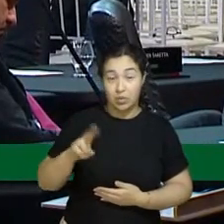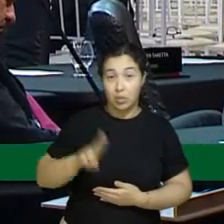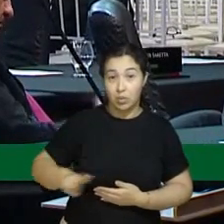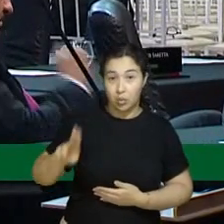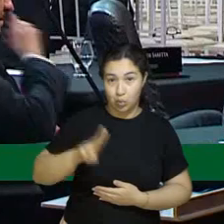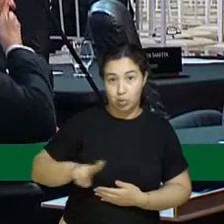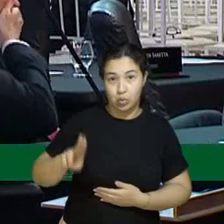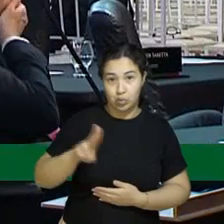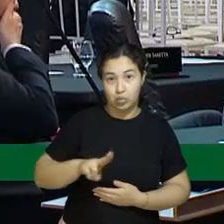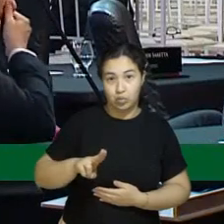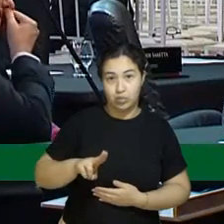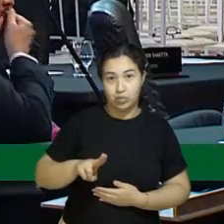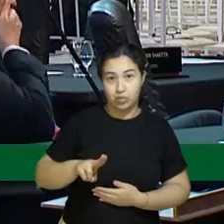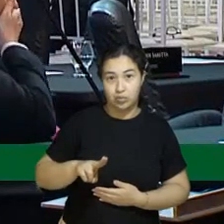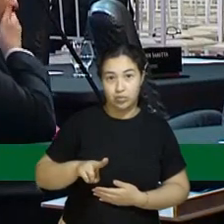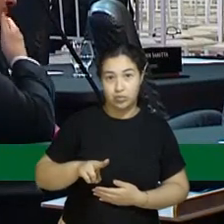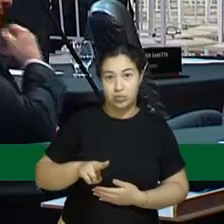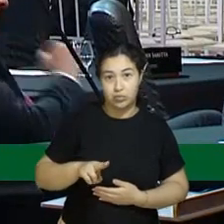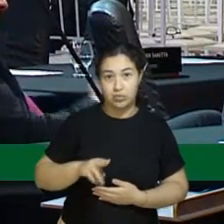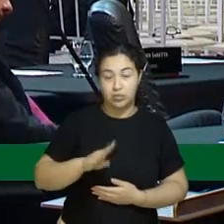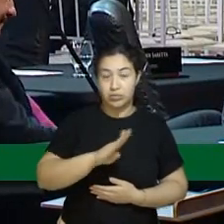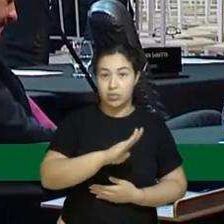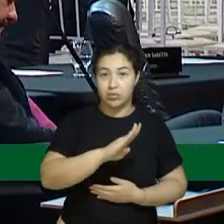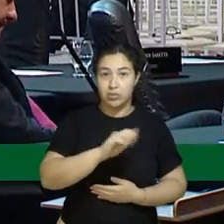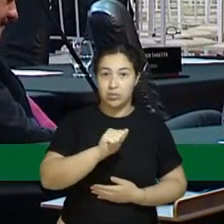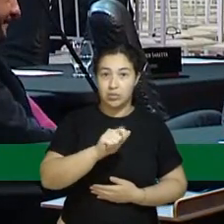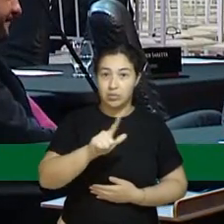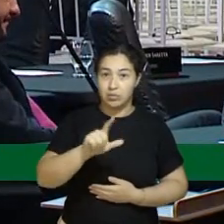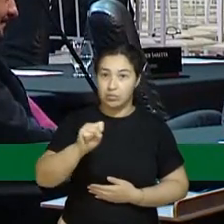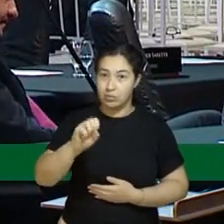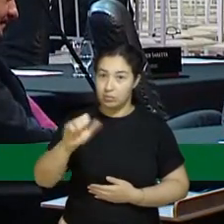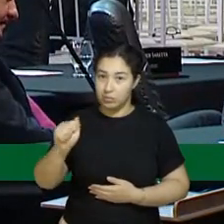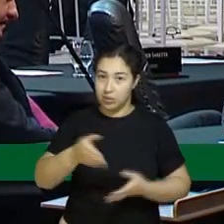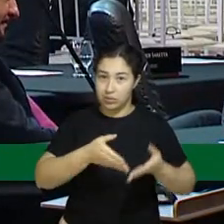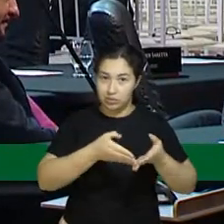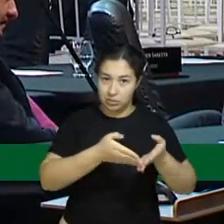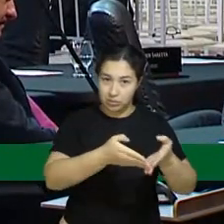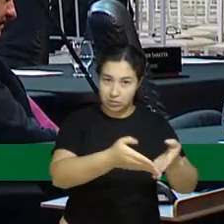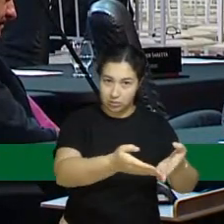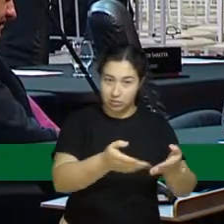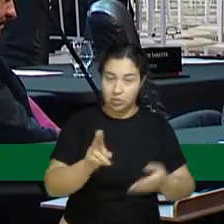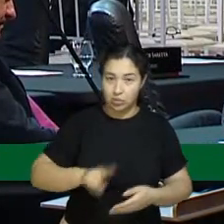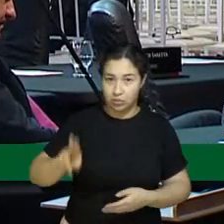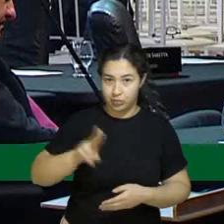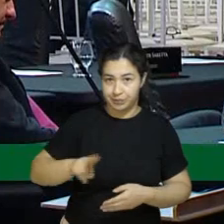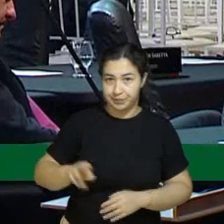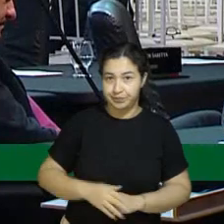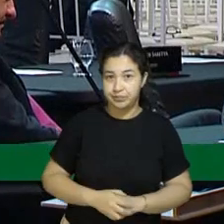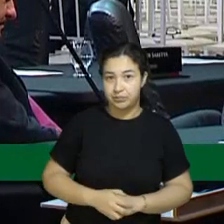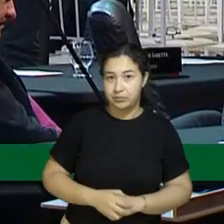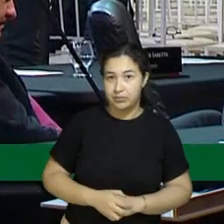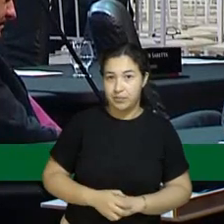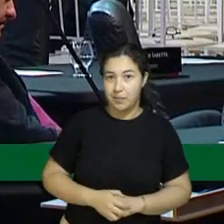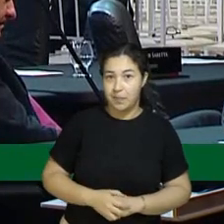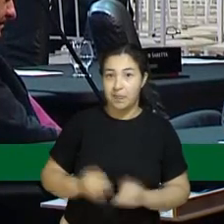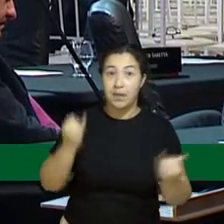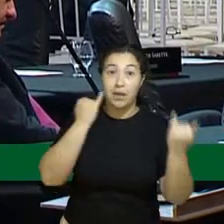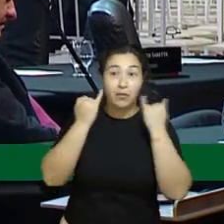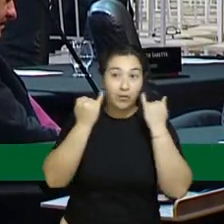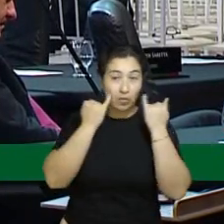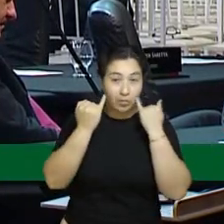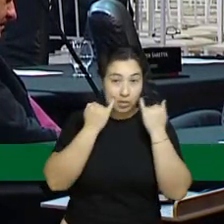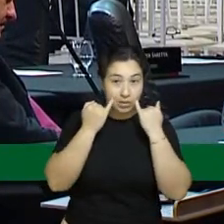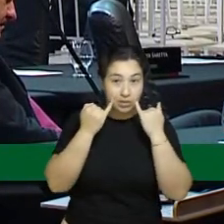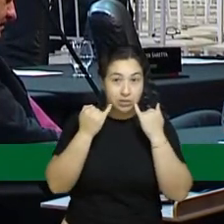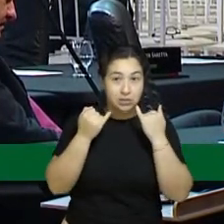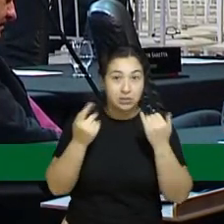eu utilizo aquela balsa. Vamos lá, uma vez, agora aqui, mesmo que ventilado pela imprensa de forma, no meu entendimento, incorreta,